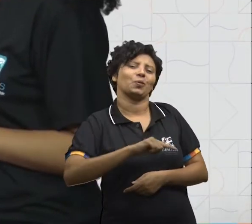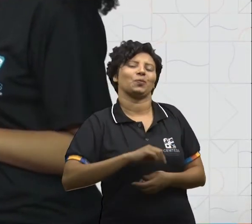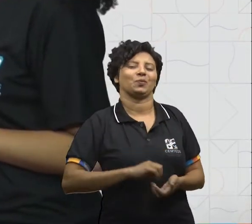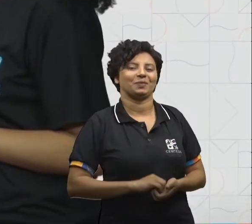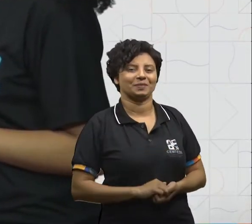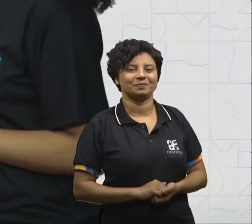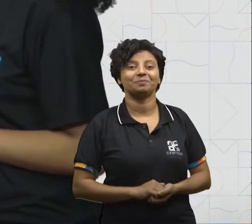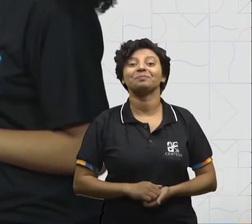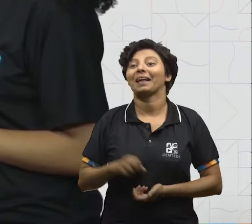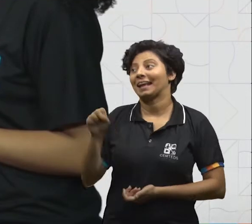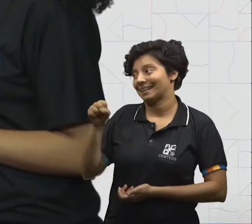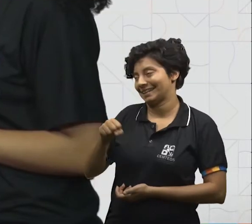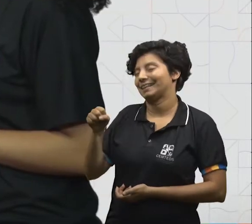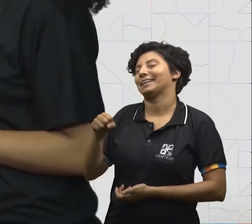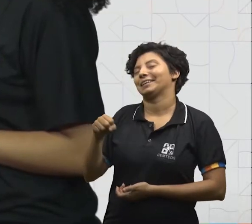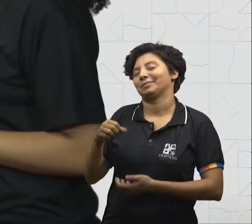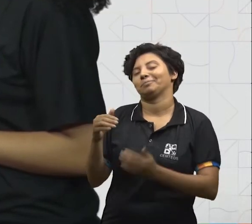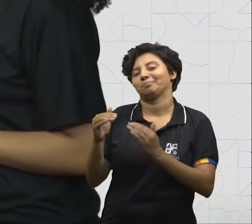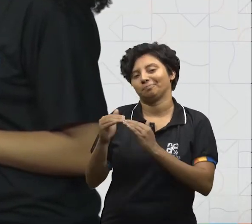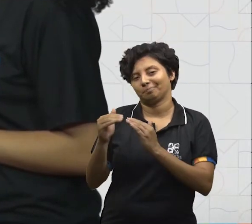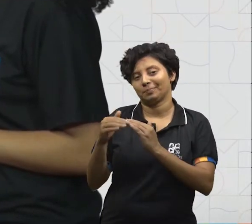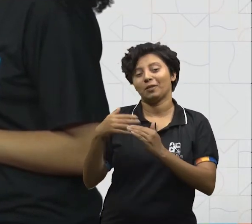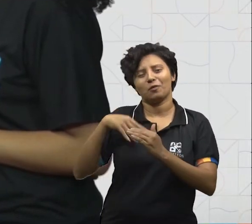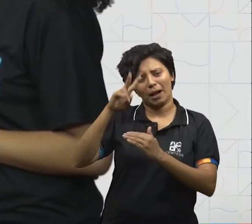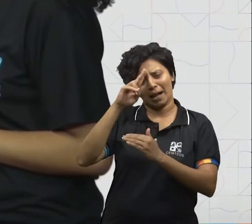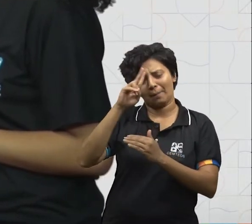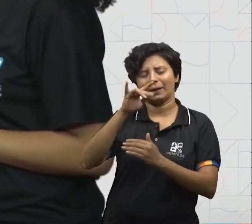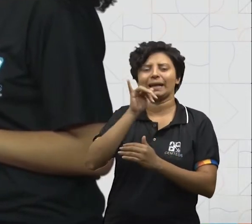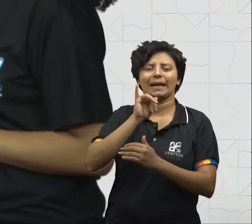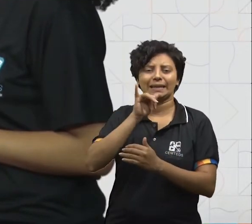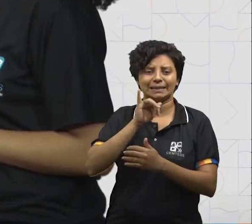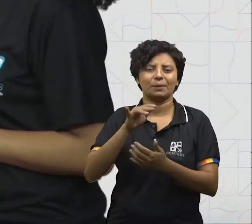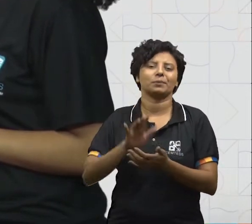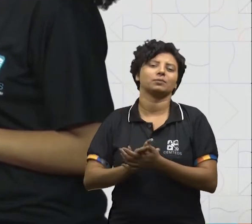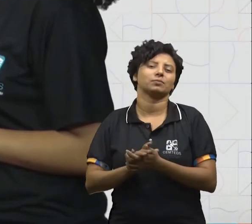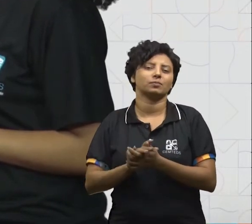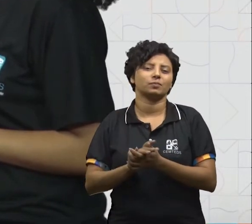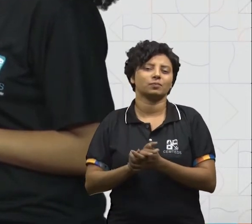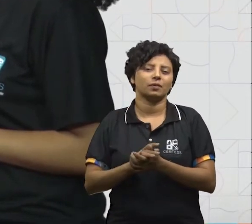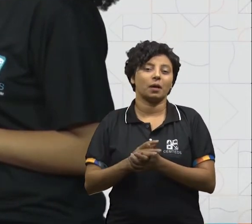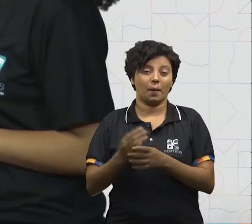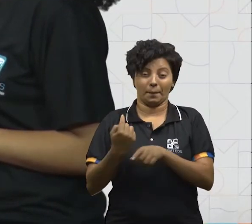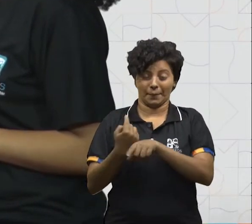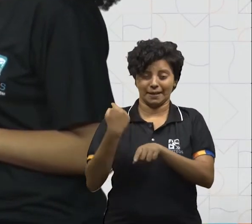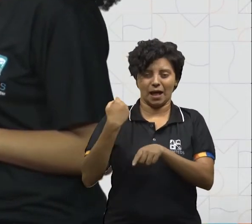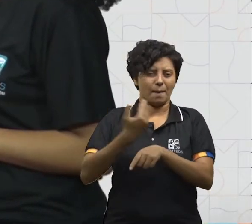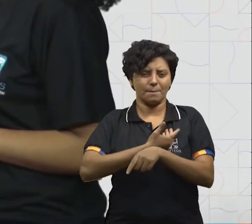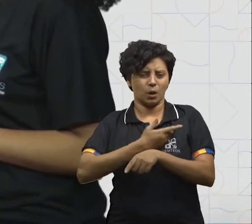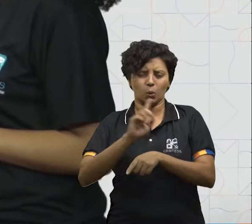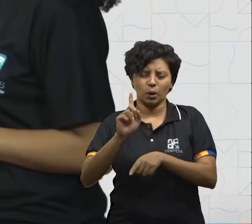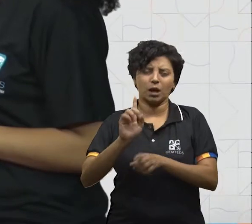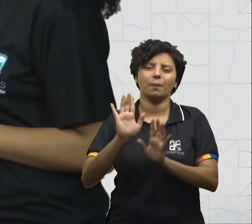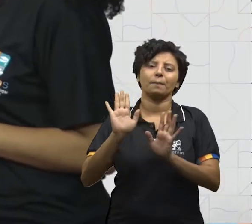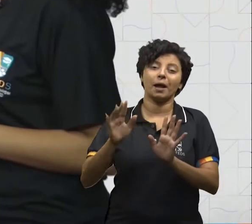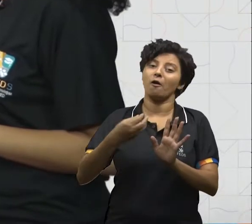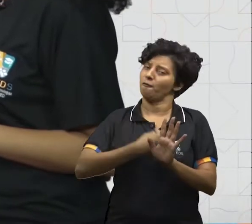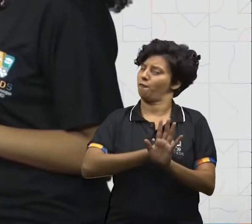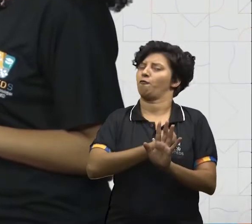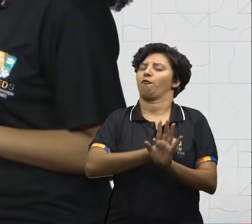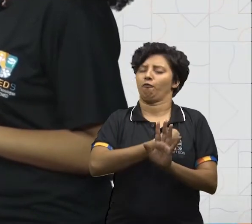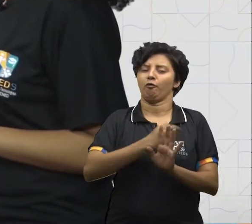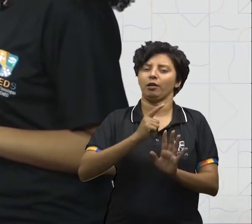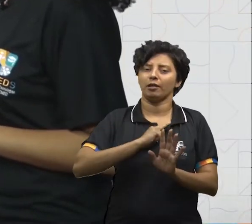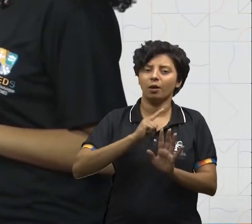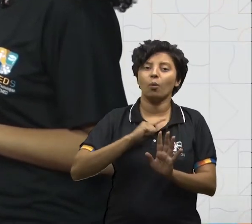de novo. Dá sim. Eu fico lembrando, por exemplo, uma situação que já não era tanto com os amiguinhos, mas uma situação que eu